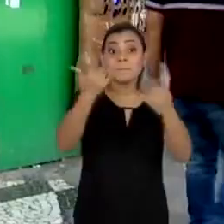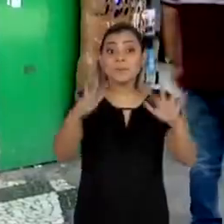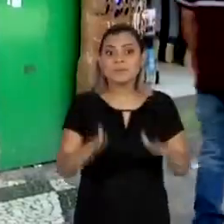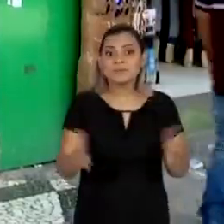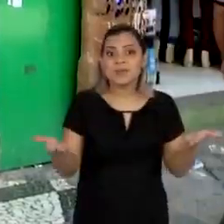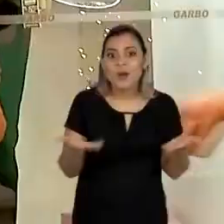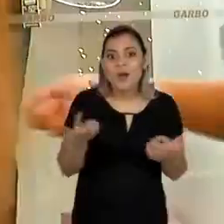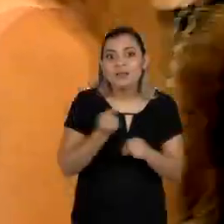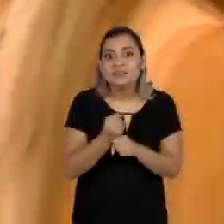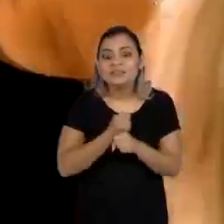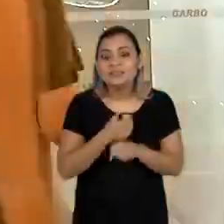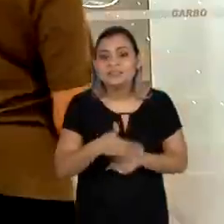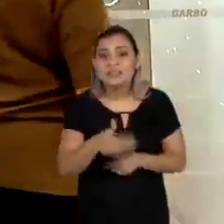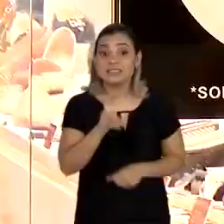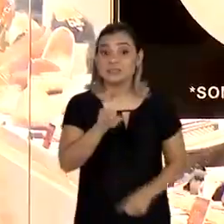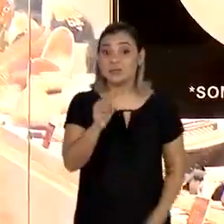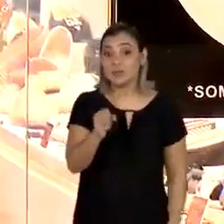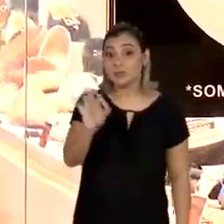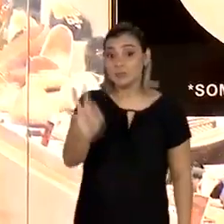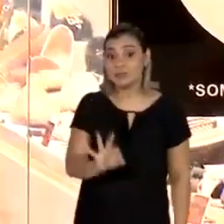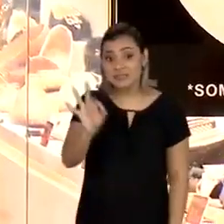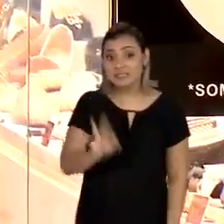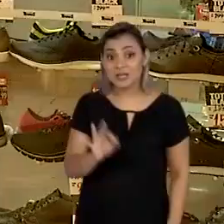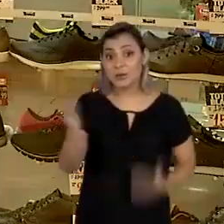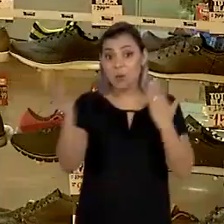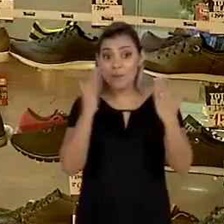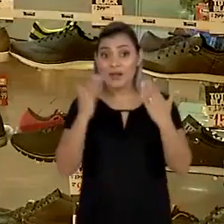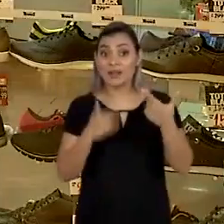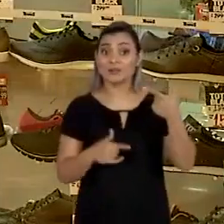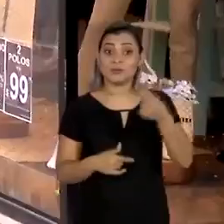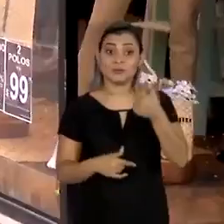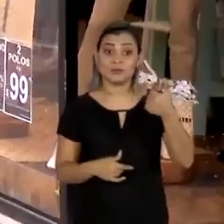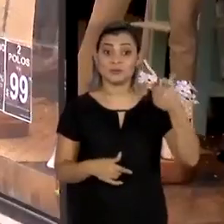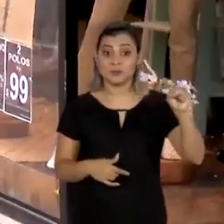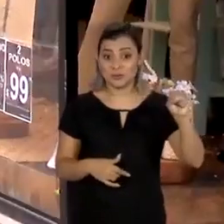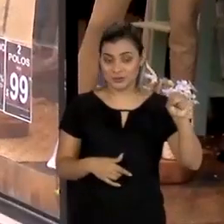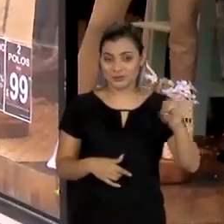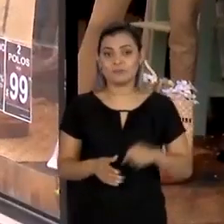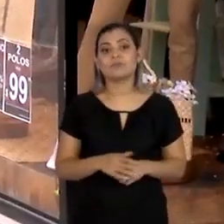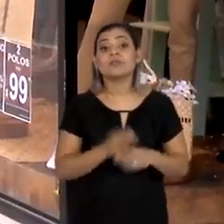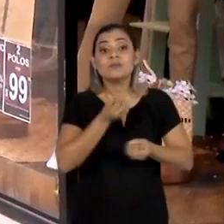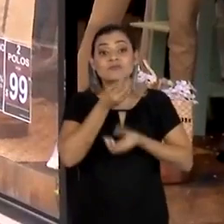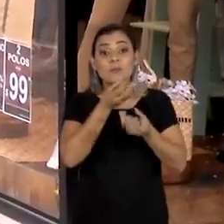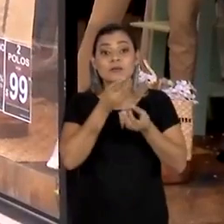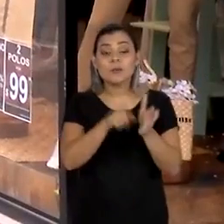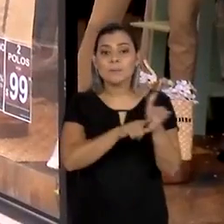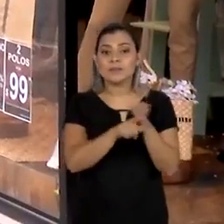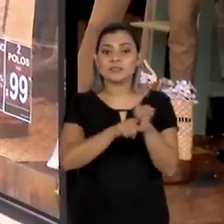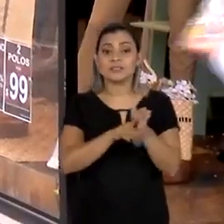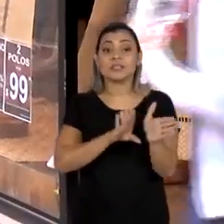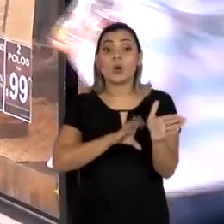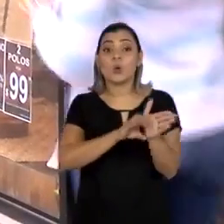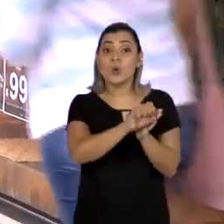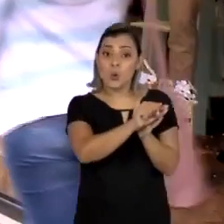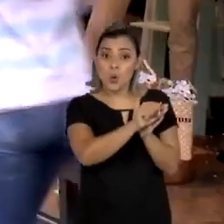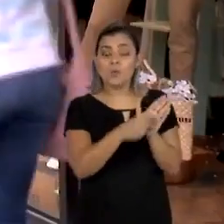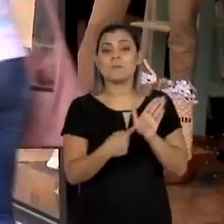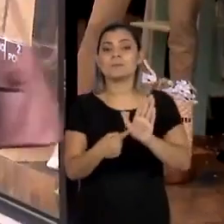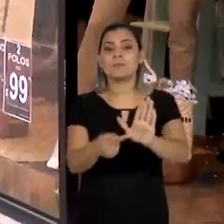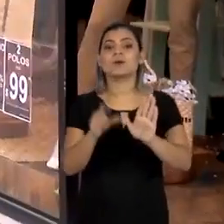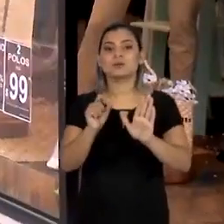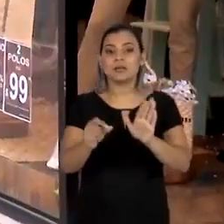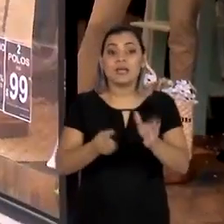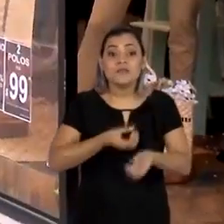ano cresceu 58% em relação a 2018. Os dados são de uma pesquisa do Google que também apontam